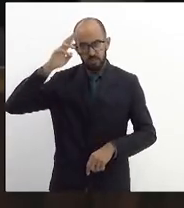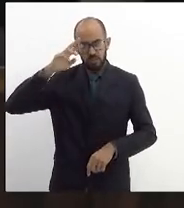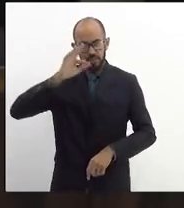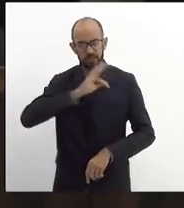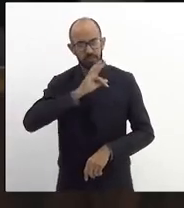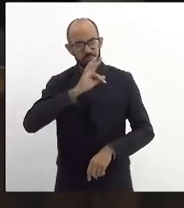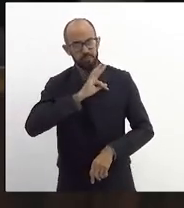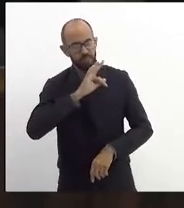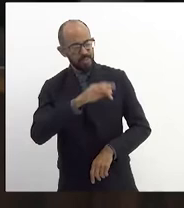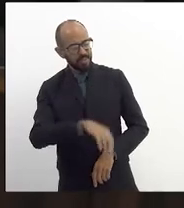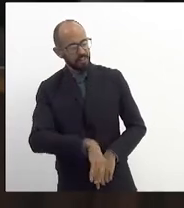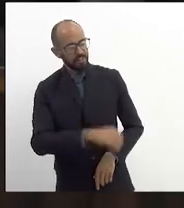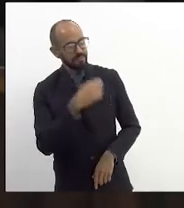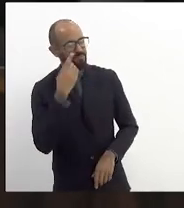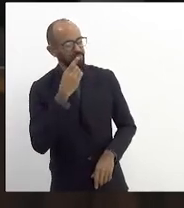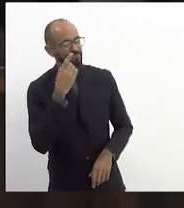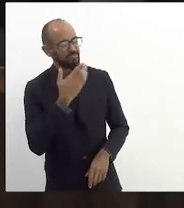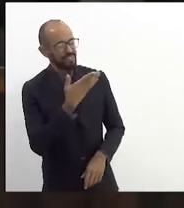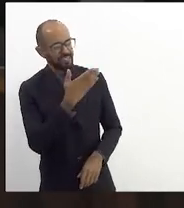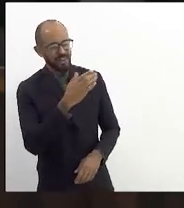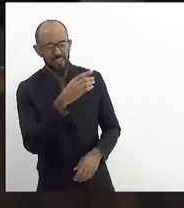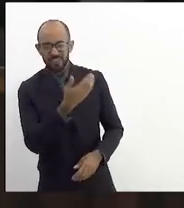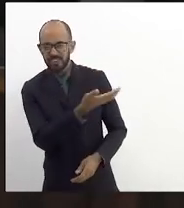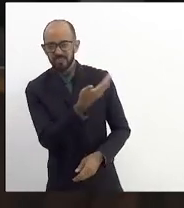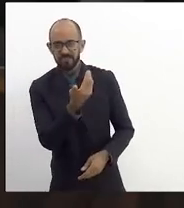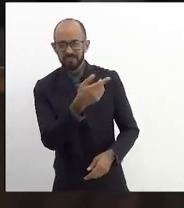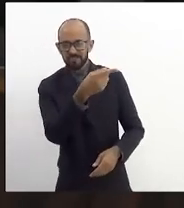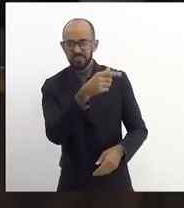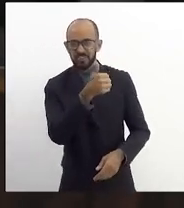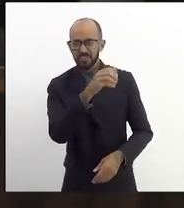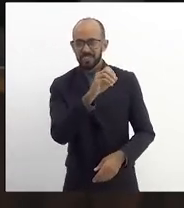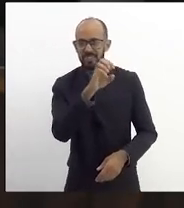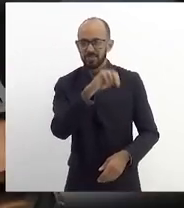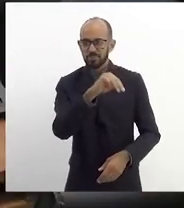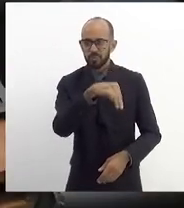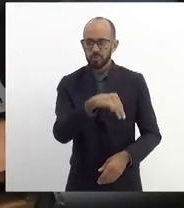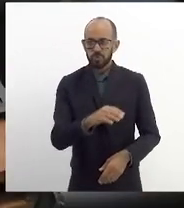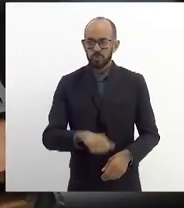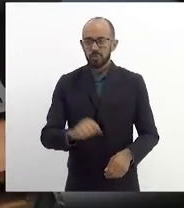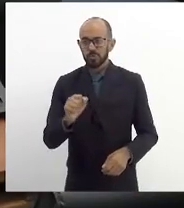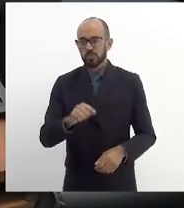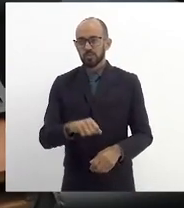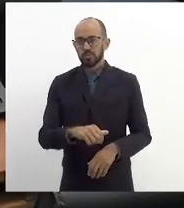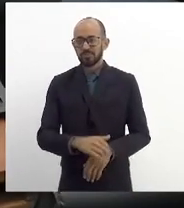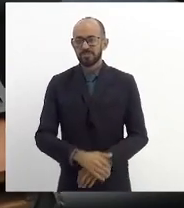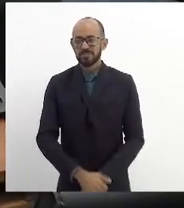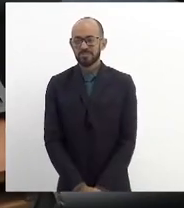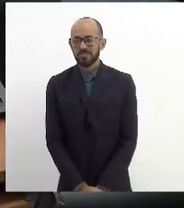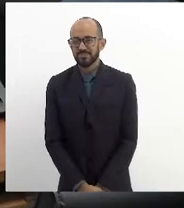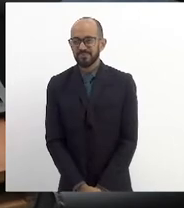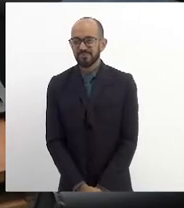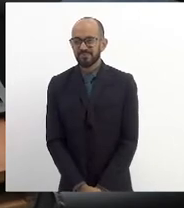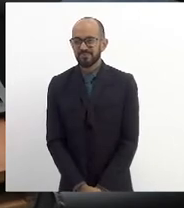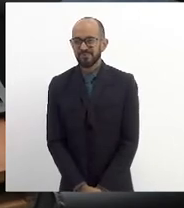querida a deputada Martha Rocha vossa excelência dispõe de dez minutos no mínimo a